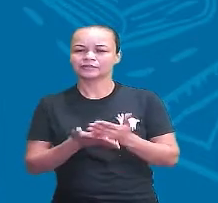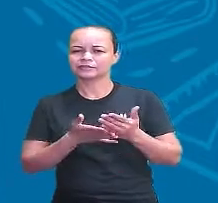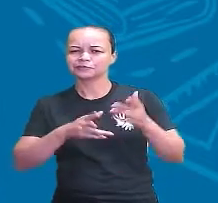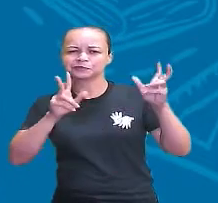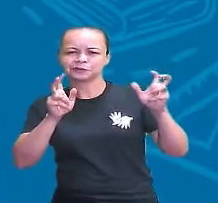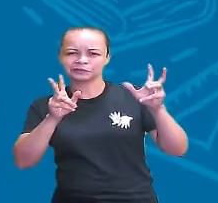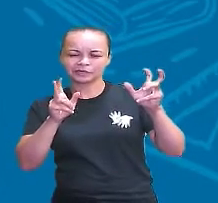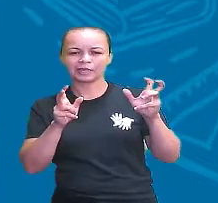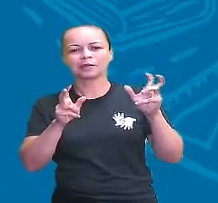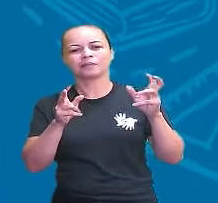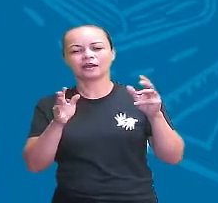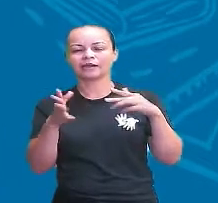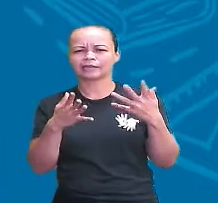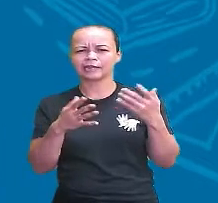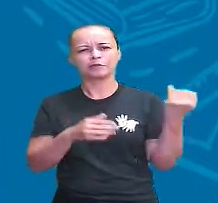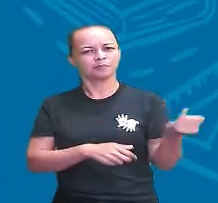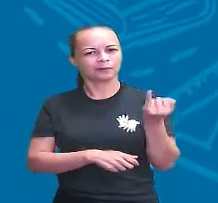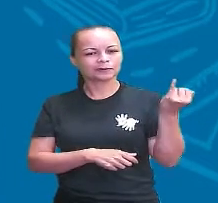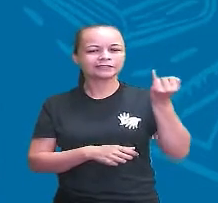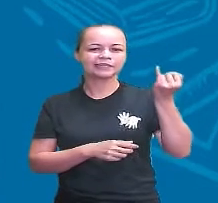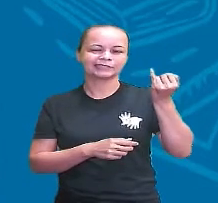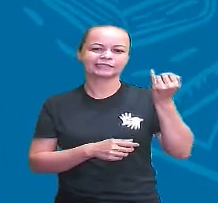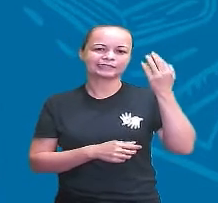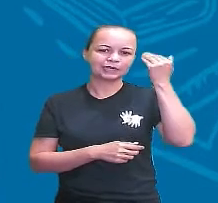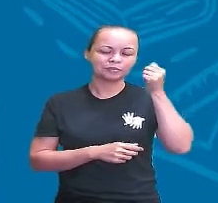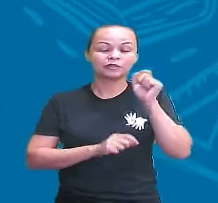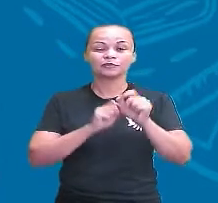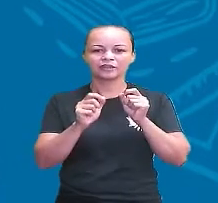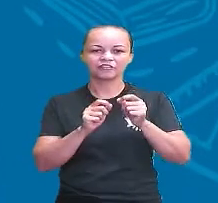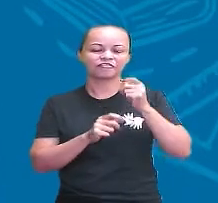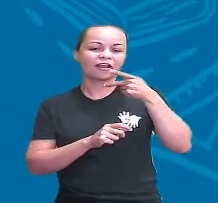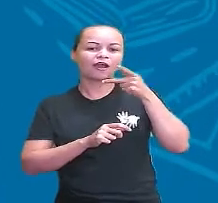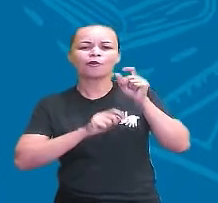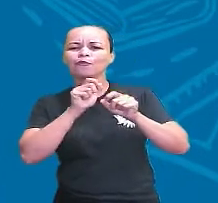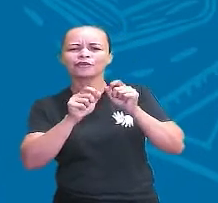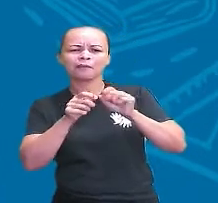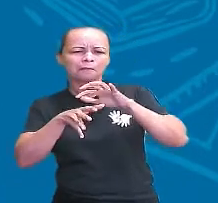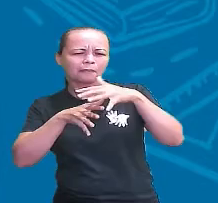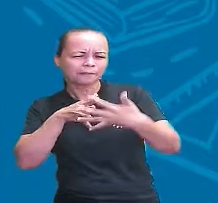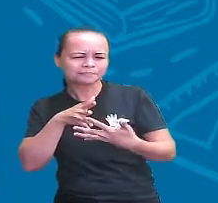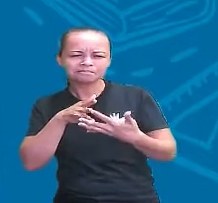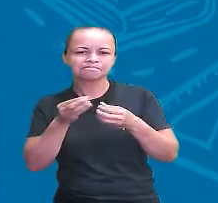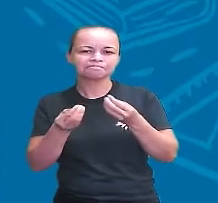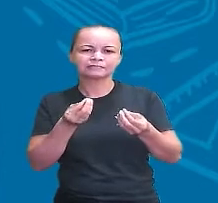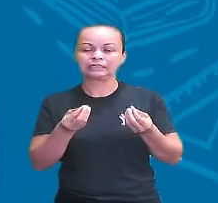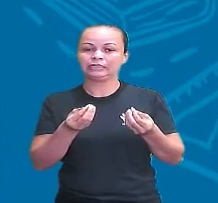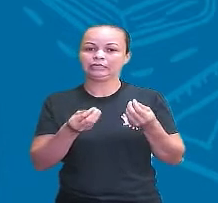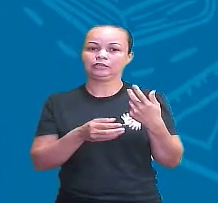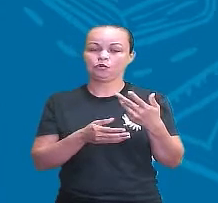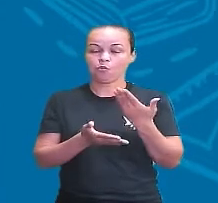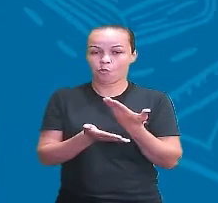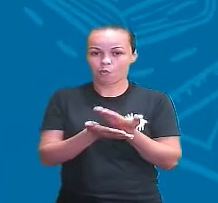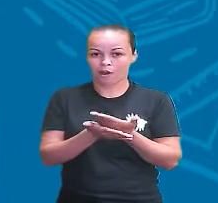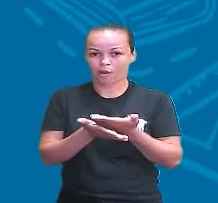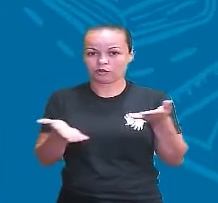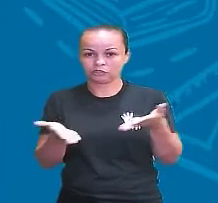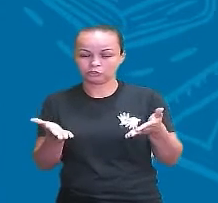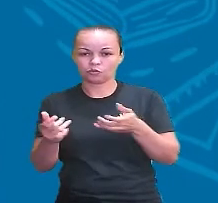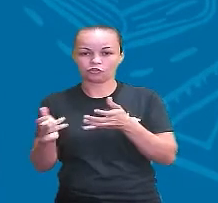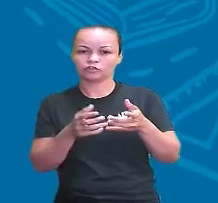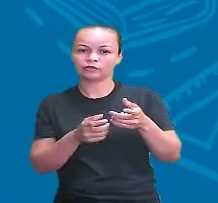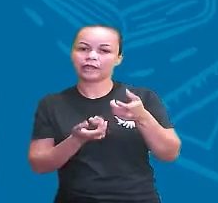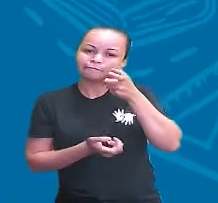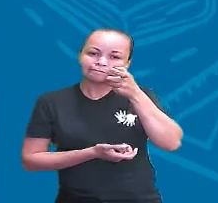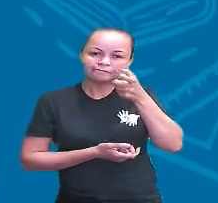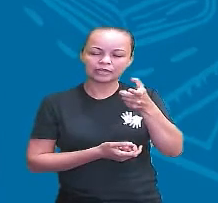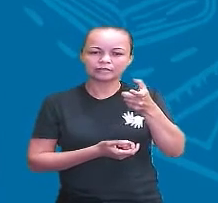parte essencial é a gente saber sobre o que nós vamos falar. E claro, na English Class de hoje tem algo muito, mas muito interessante e